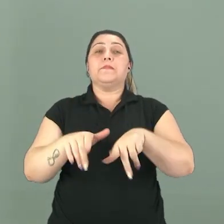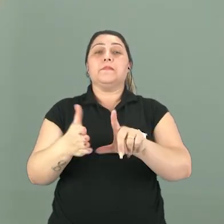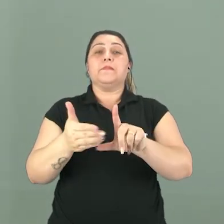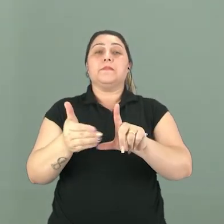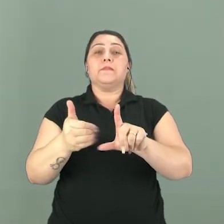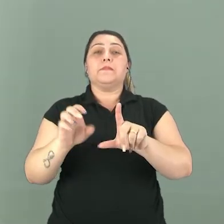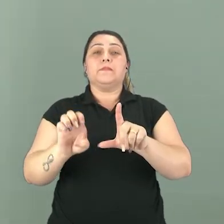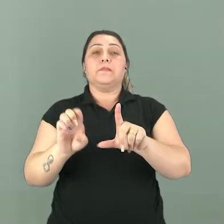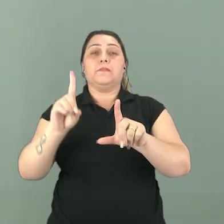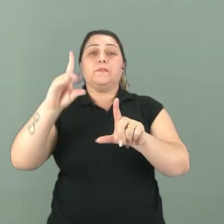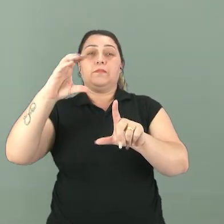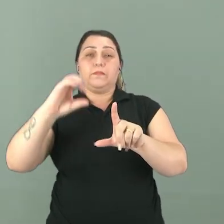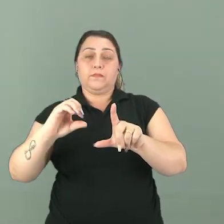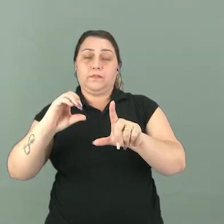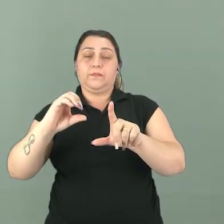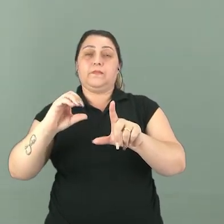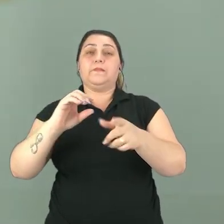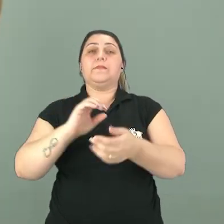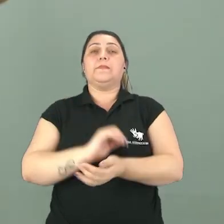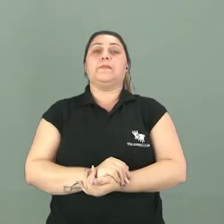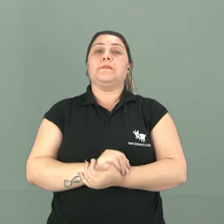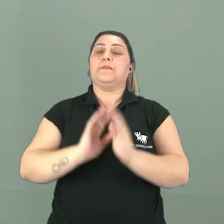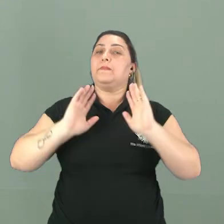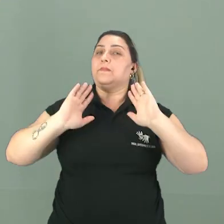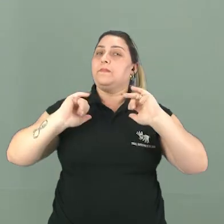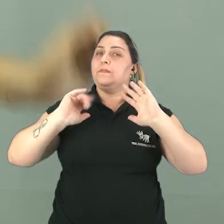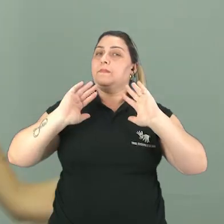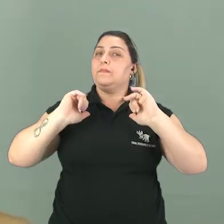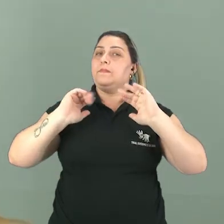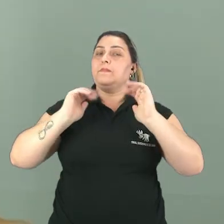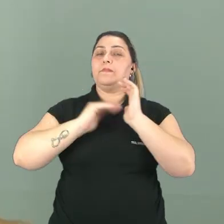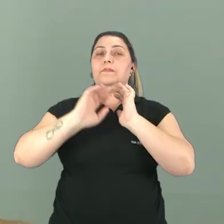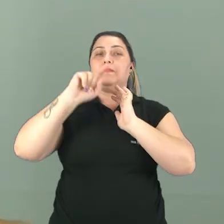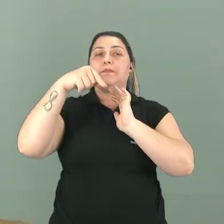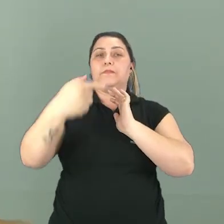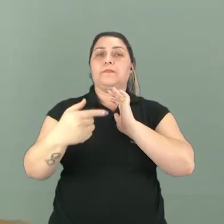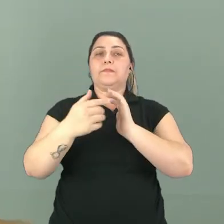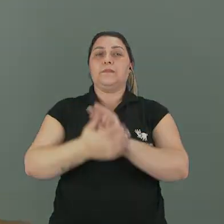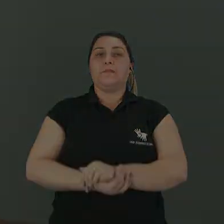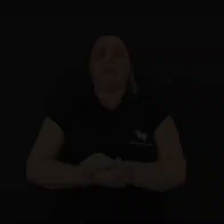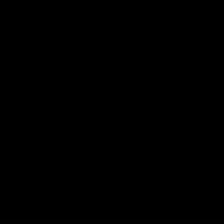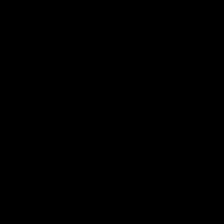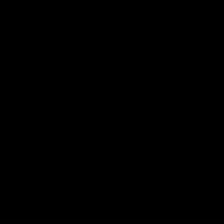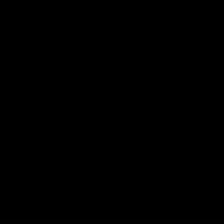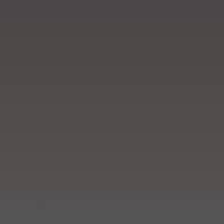a essa e outras aulas na nossa plataforma Eduque. Tchau, tchau e até mais!